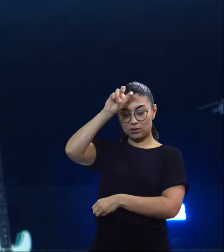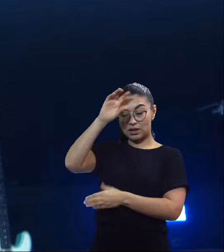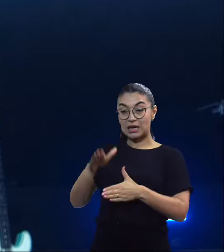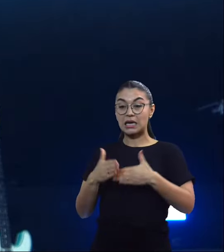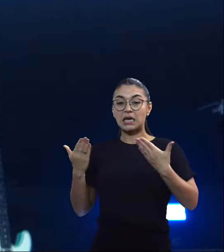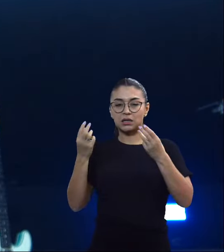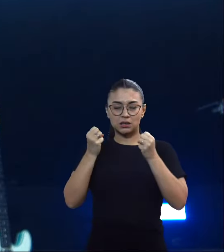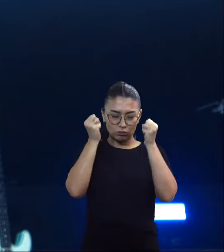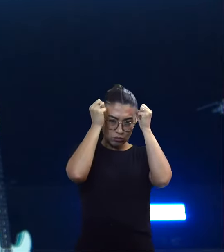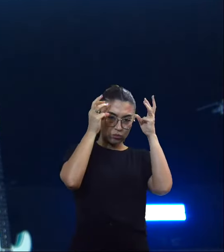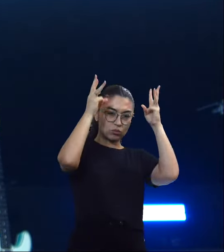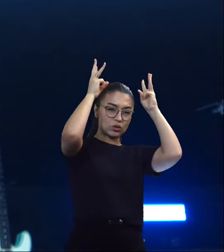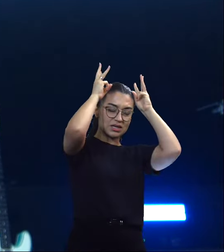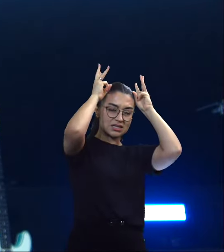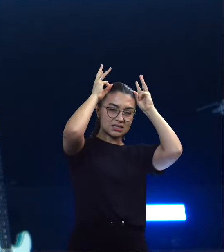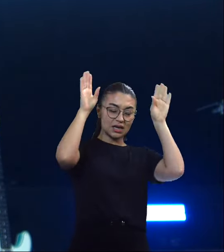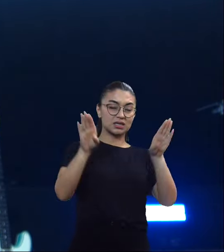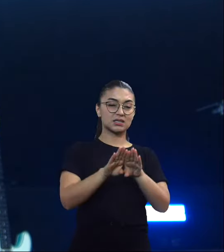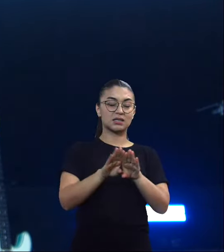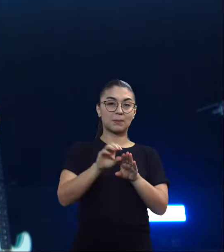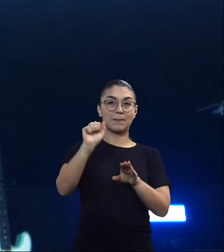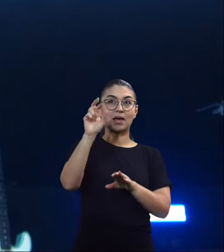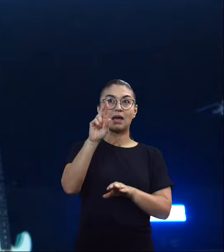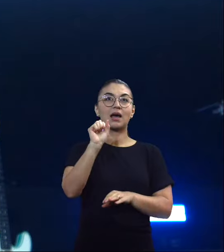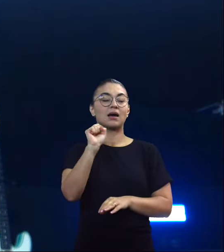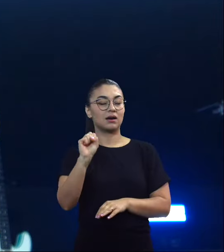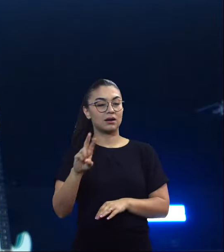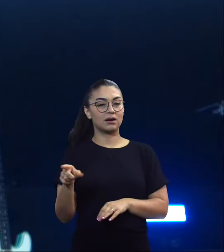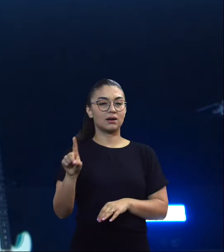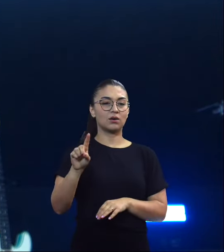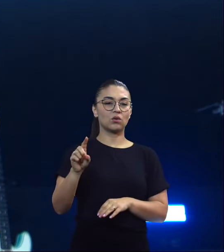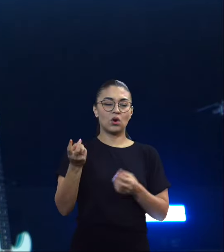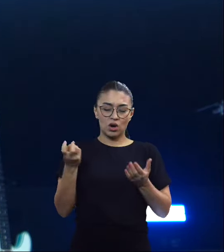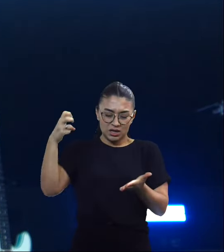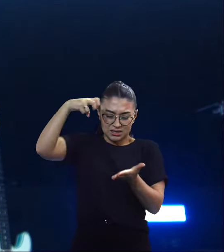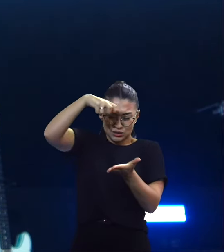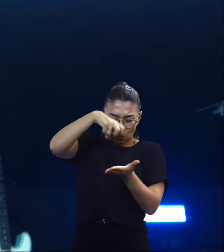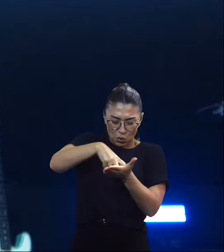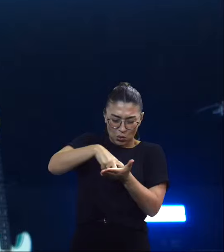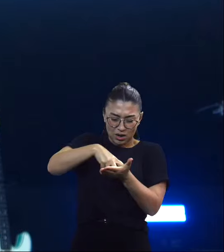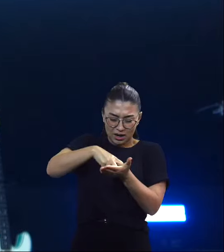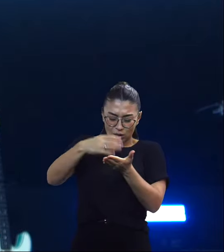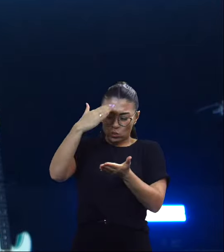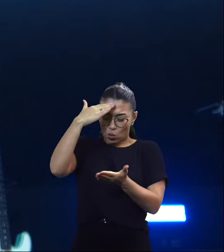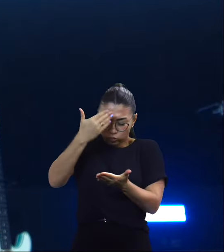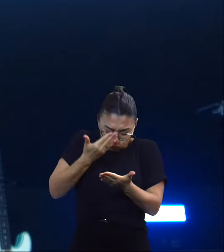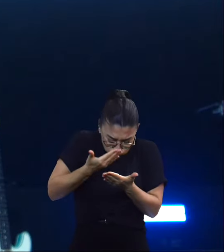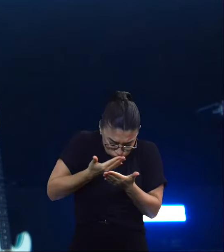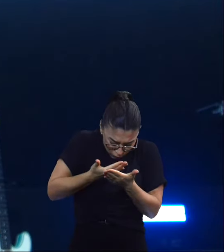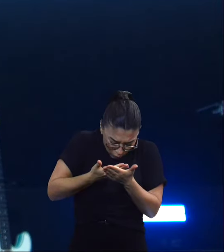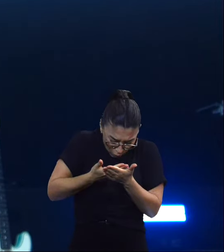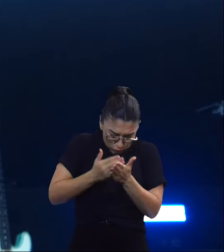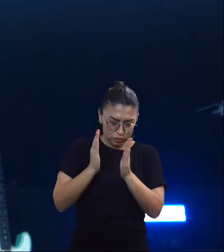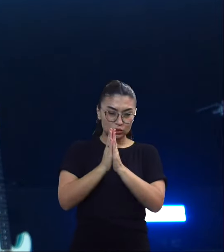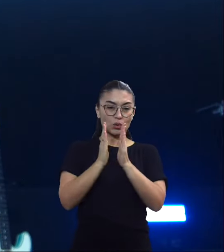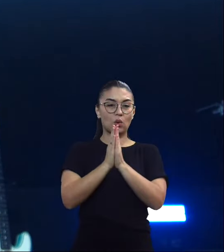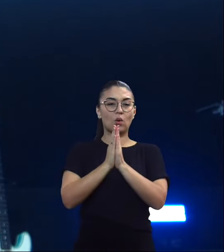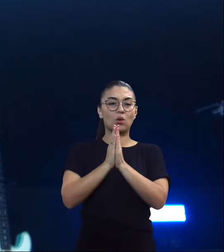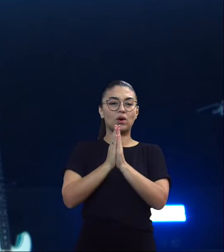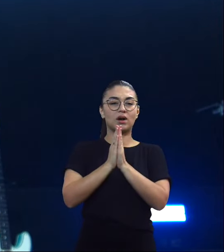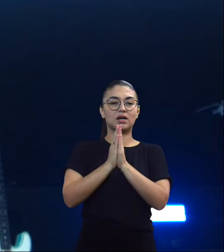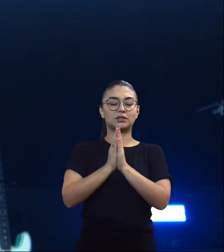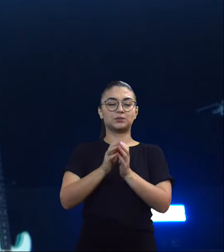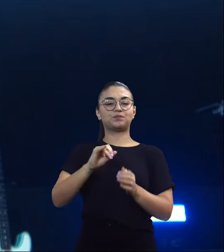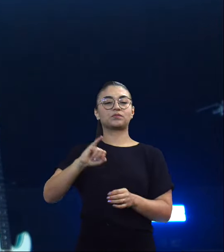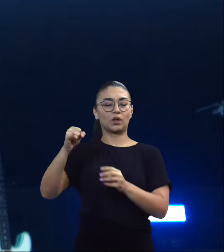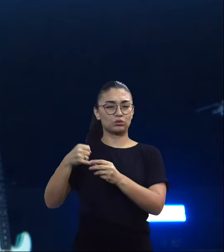Arão prostraram-se com o rosto em terra diante de toda a assembleia dos israelitas. Josué, filho de Num, e Calebe, filho